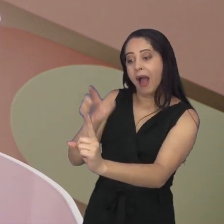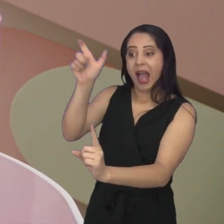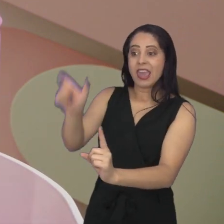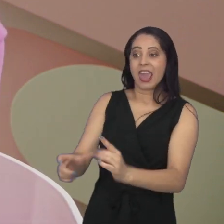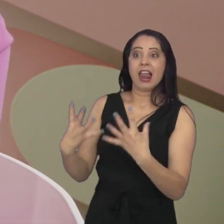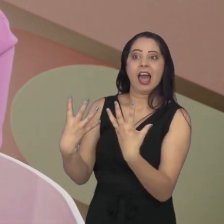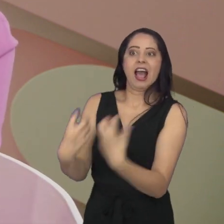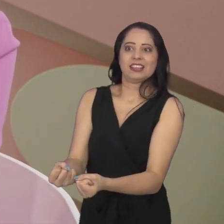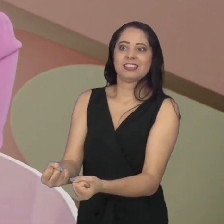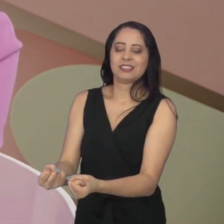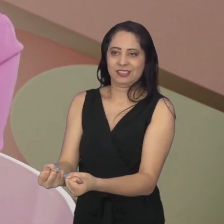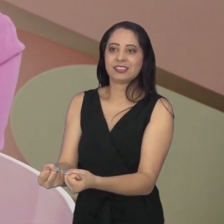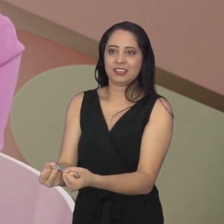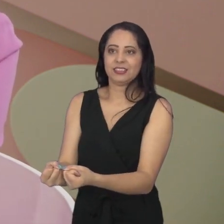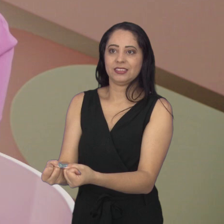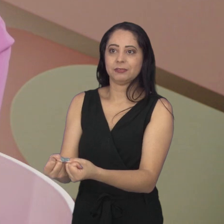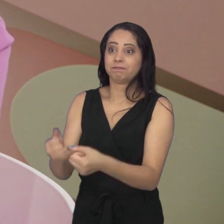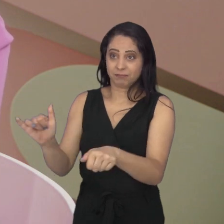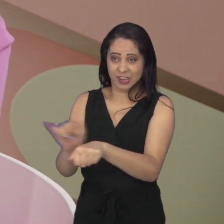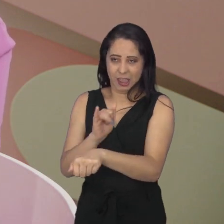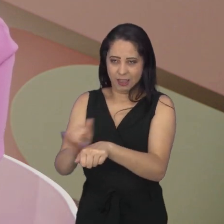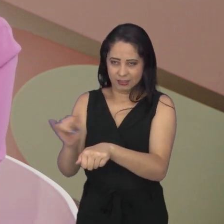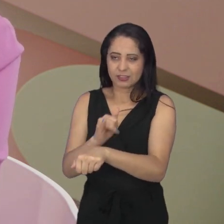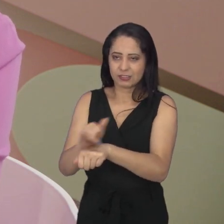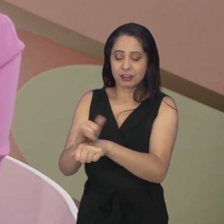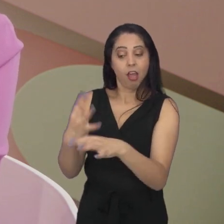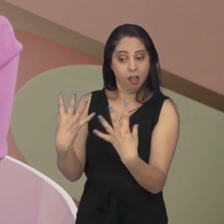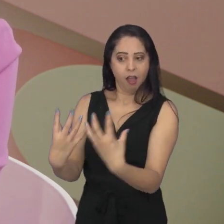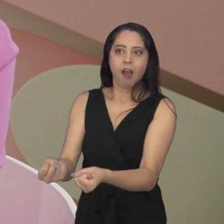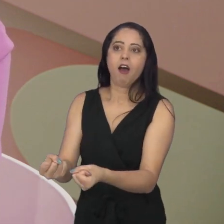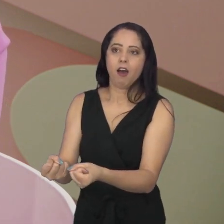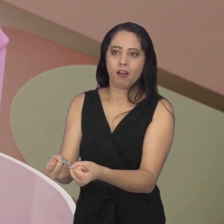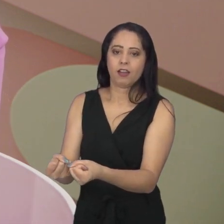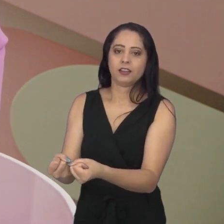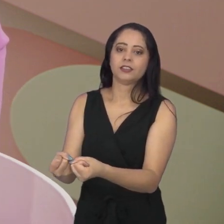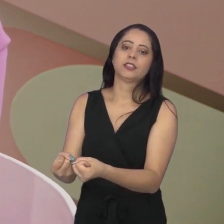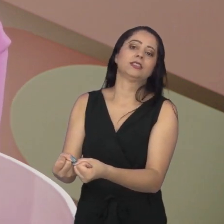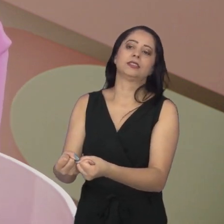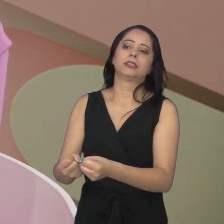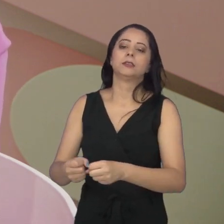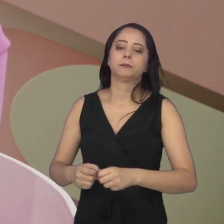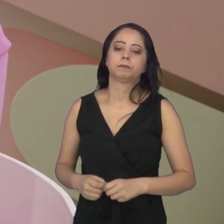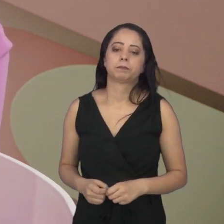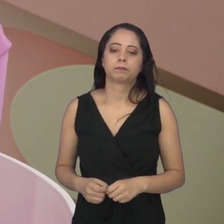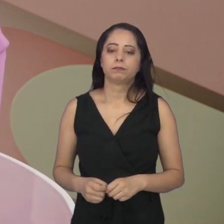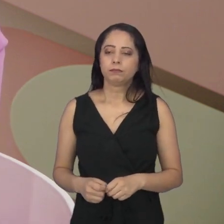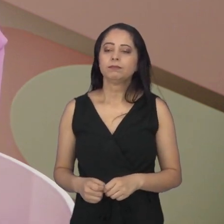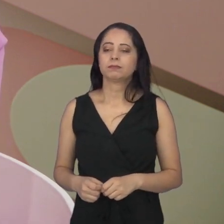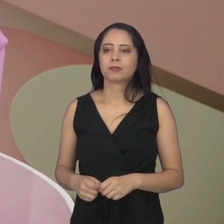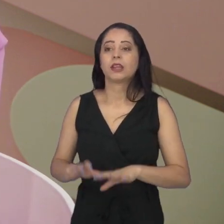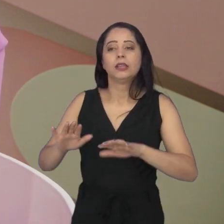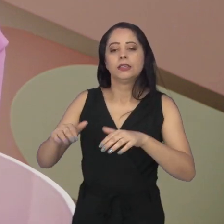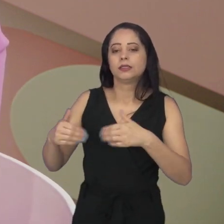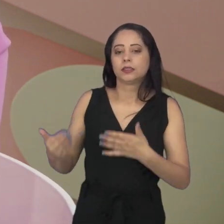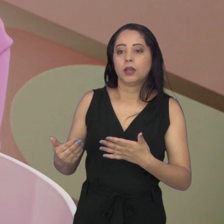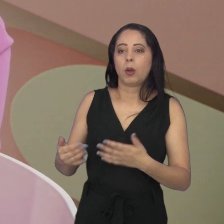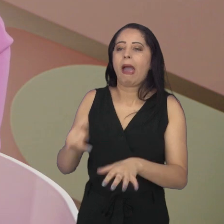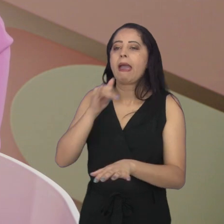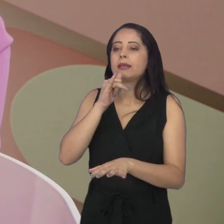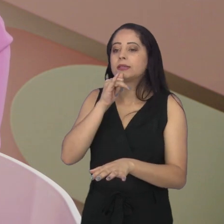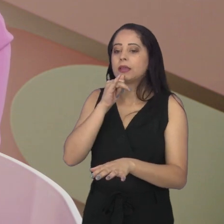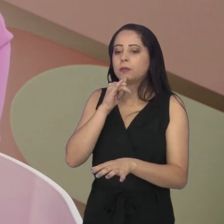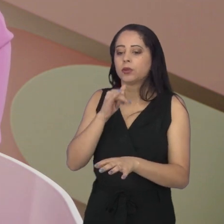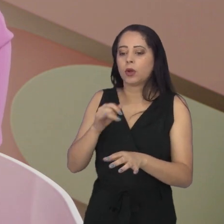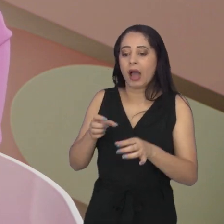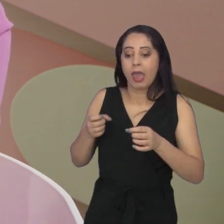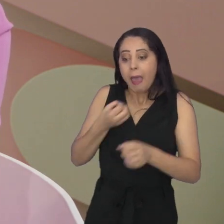ideia, e aqueles gatilhos vão te ajudar. É uma ferramenta que vai te ajudar na persuasão da pessoa, convencer aquela